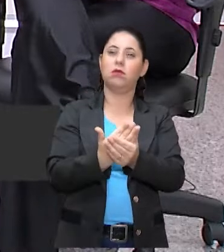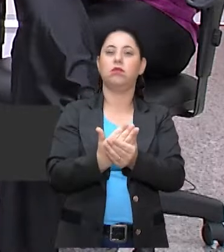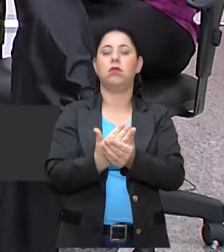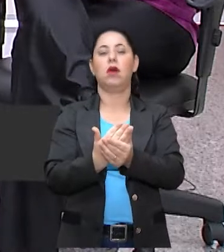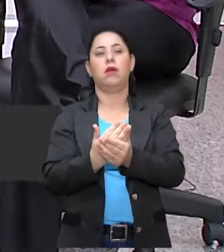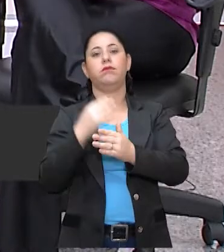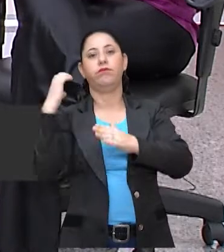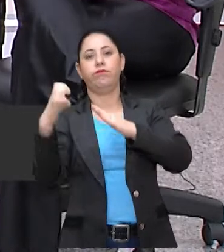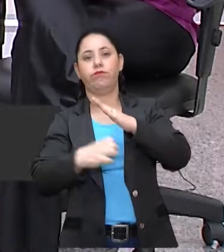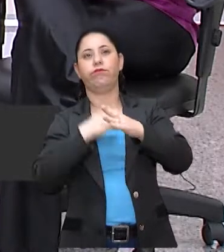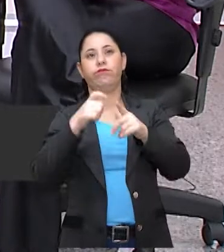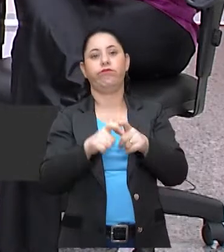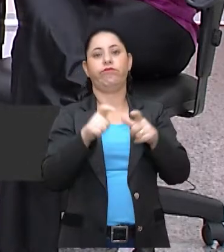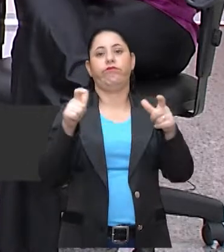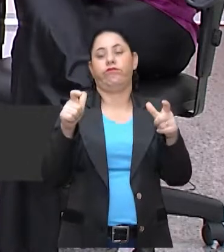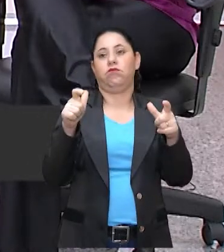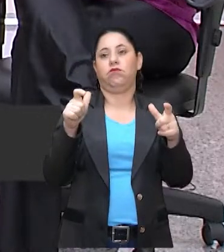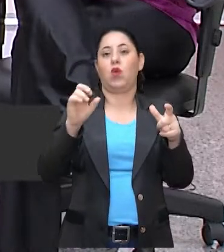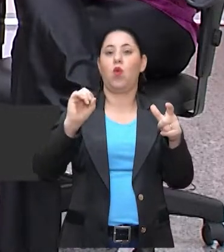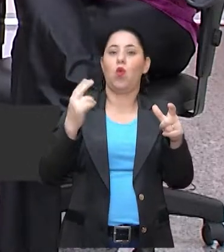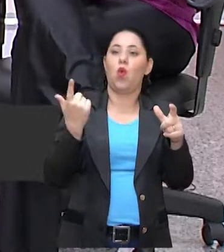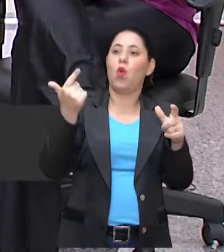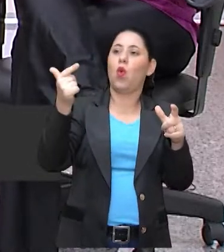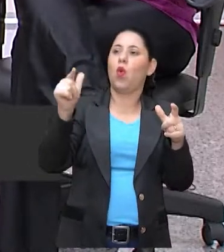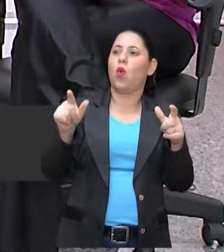ou um outro título